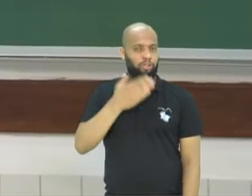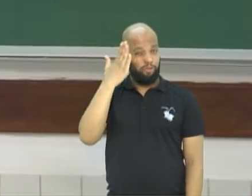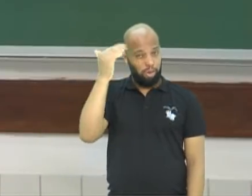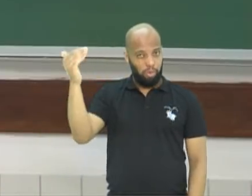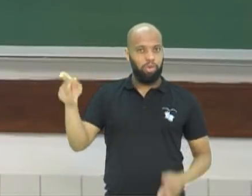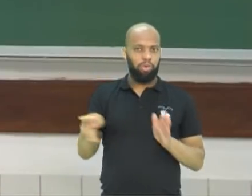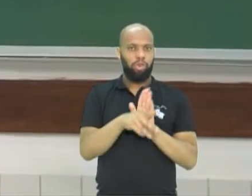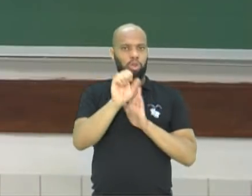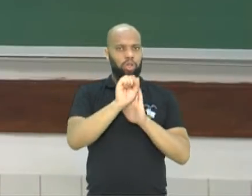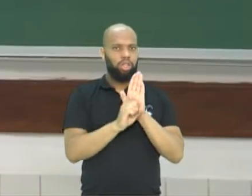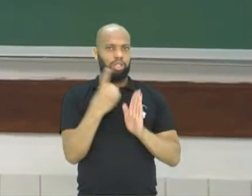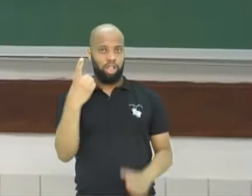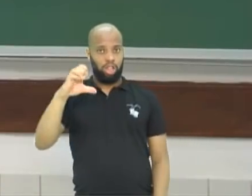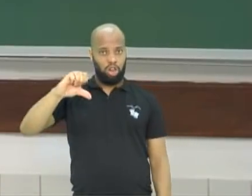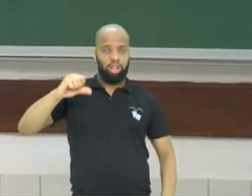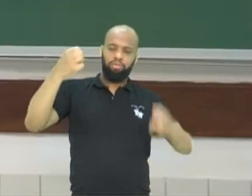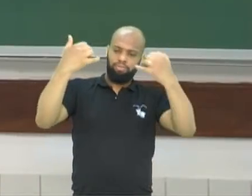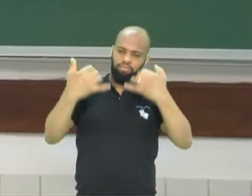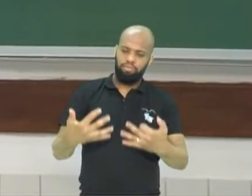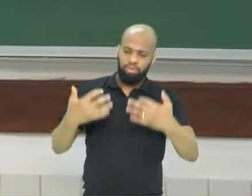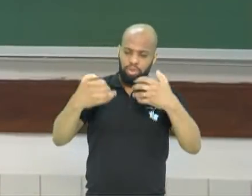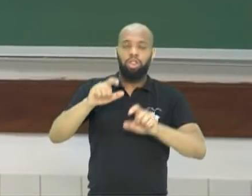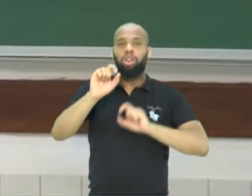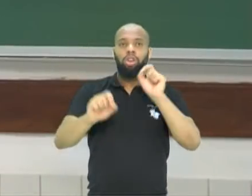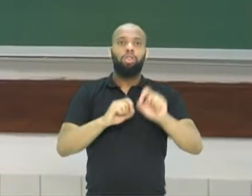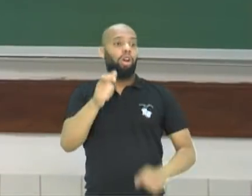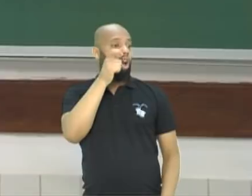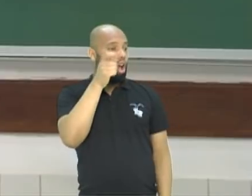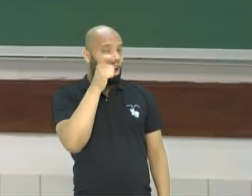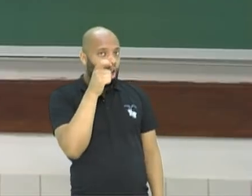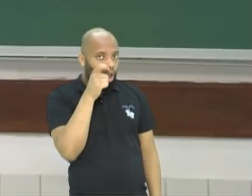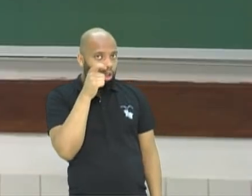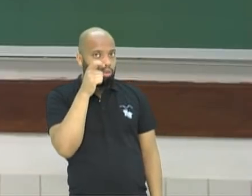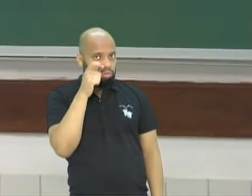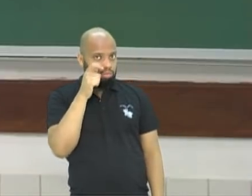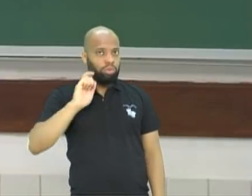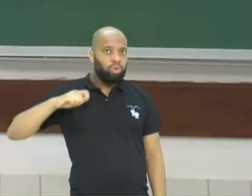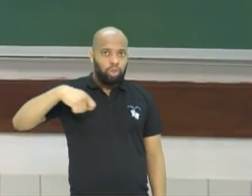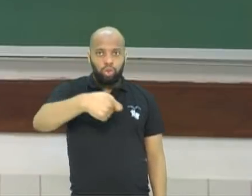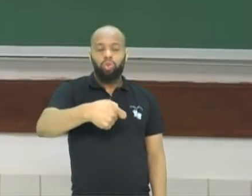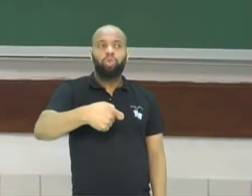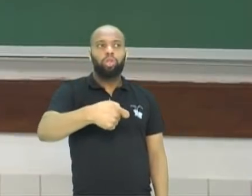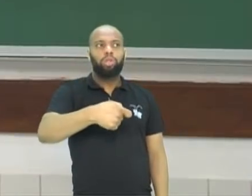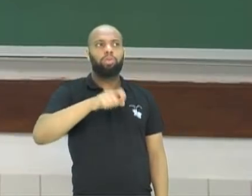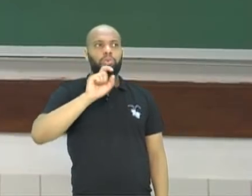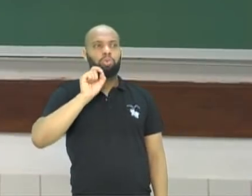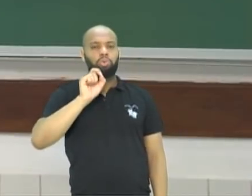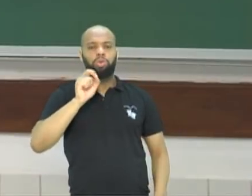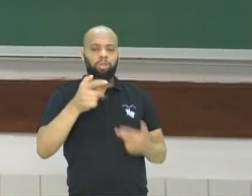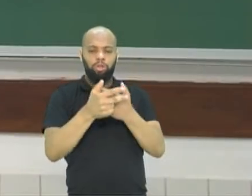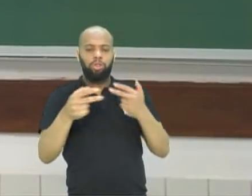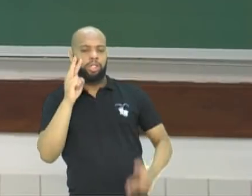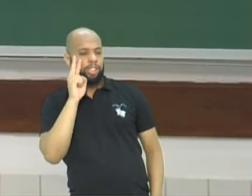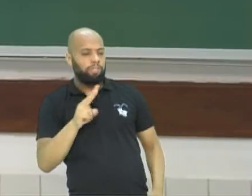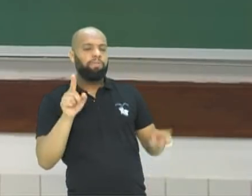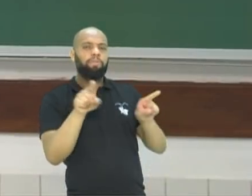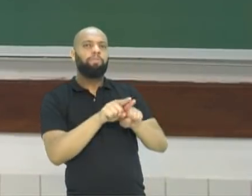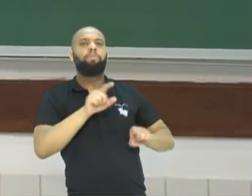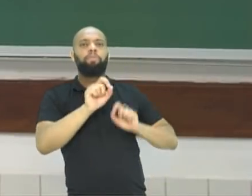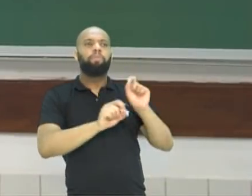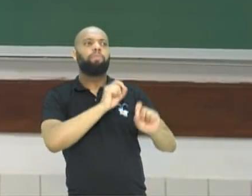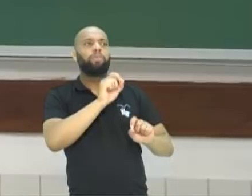XIX, onde ele relatava o que ele tinha assistido a respeito do episódio e o que aquilo ali